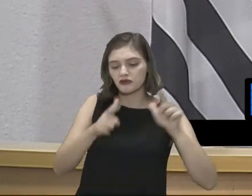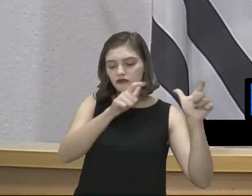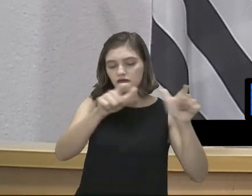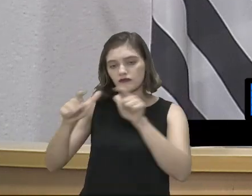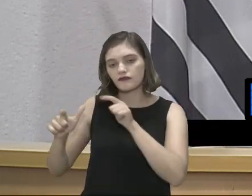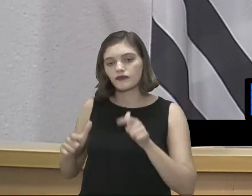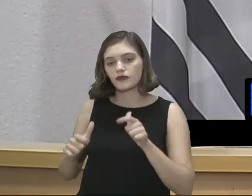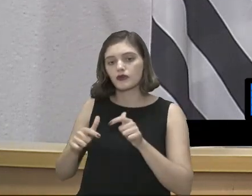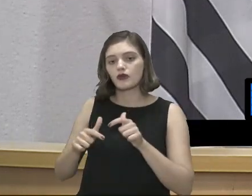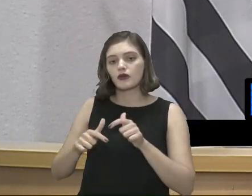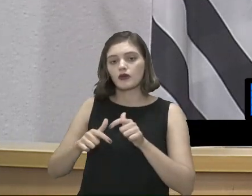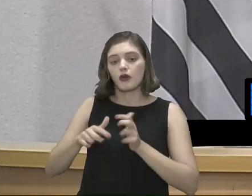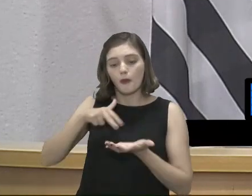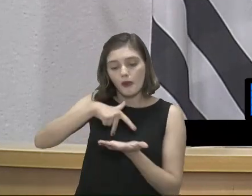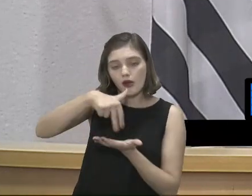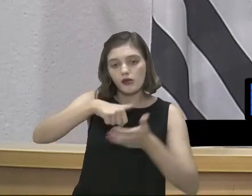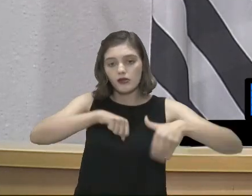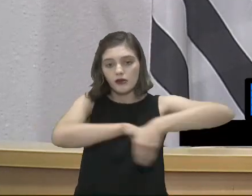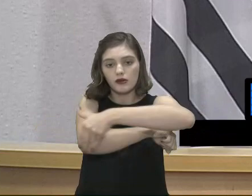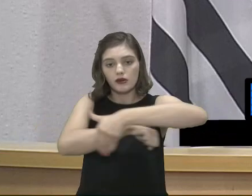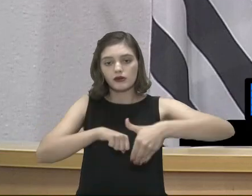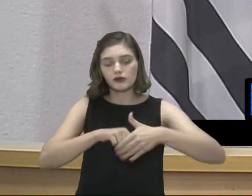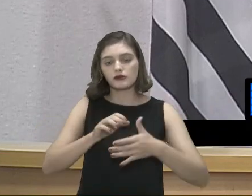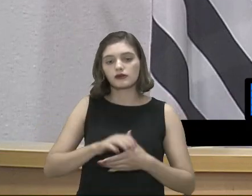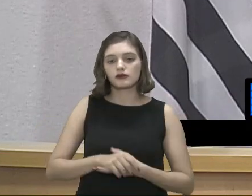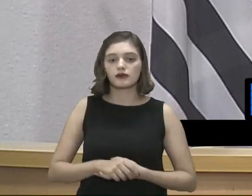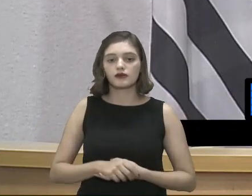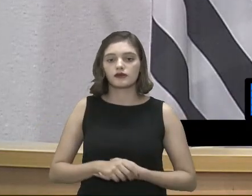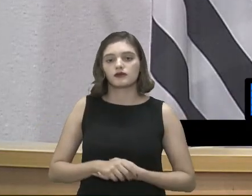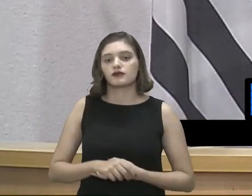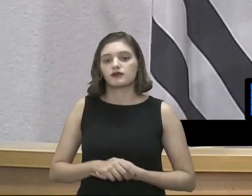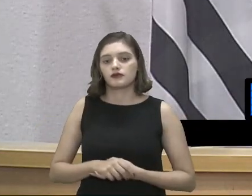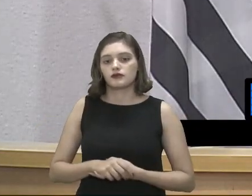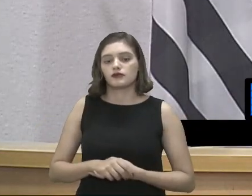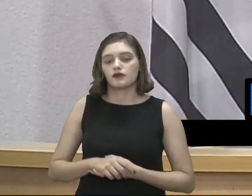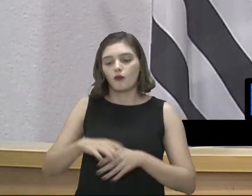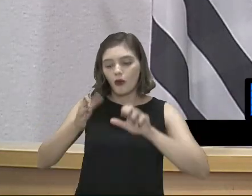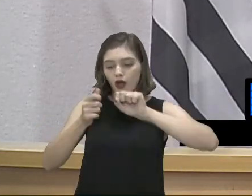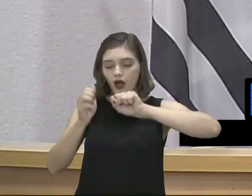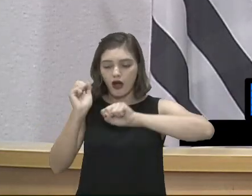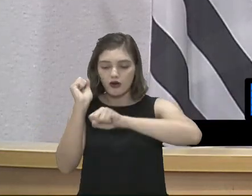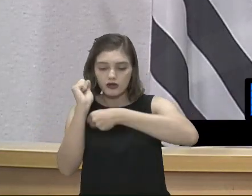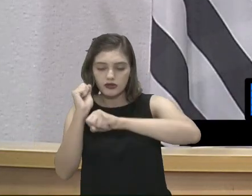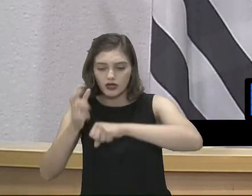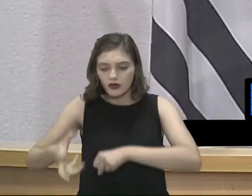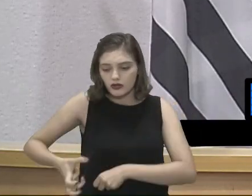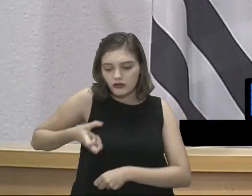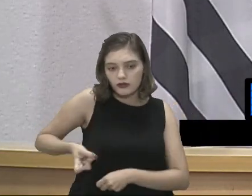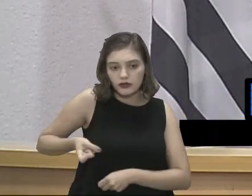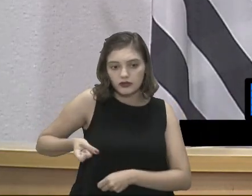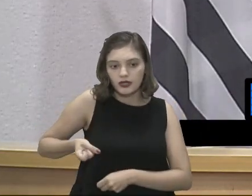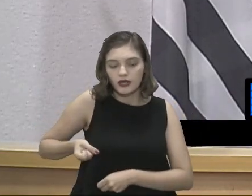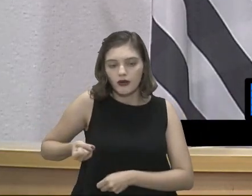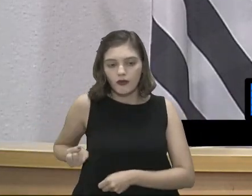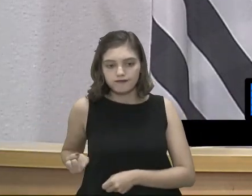por andar na rua e não andar com as chaves na mão, no vão dos dedos, segurando assim,